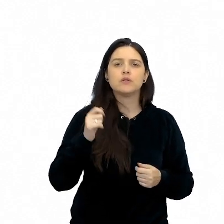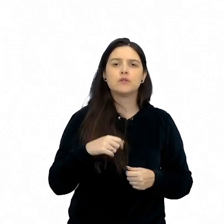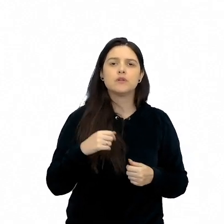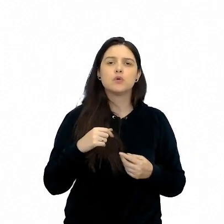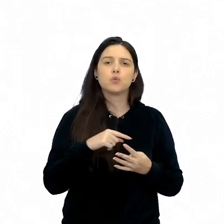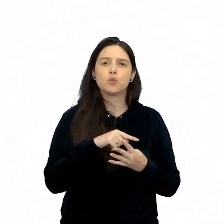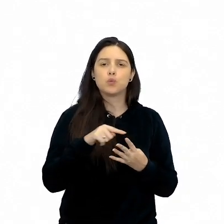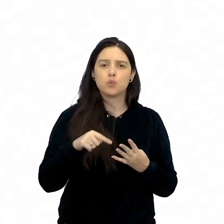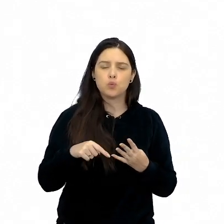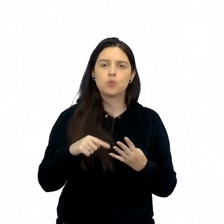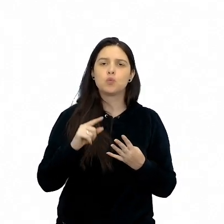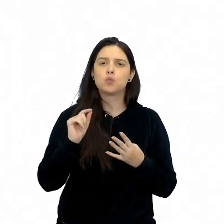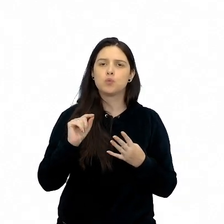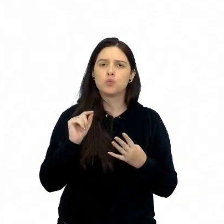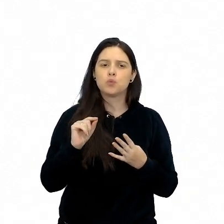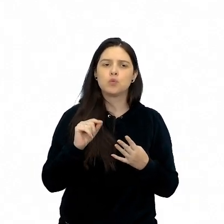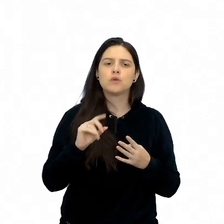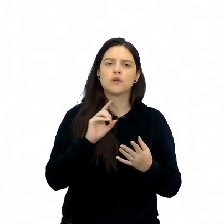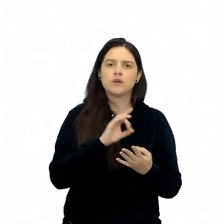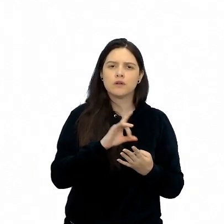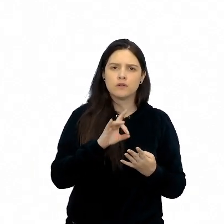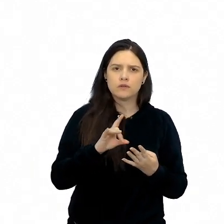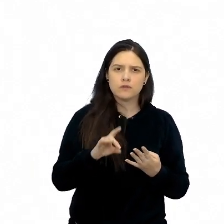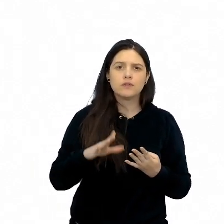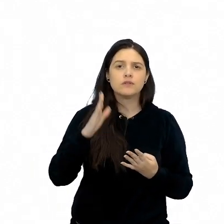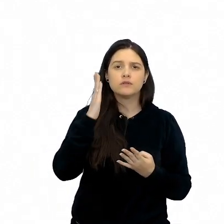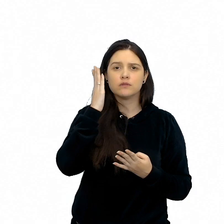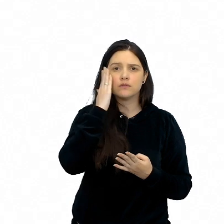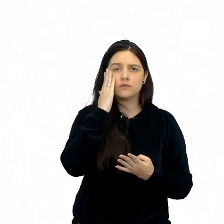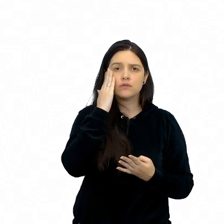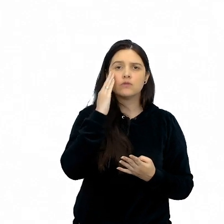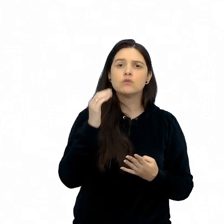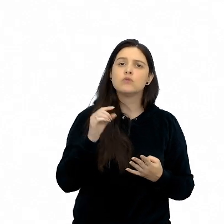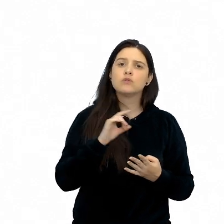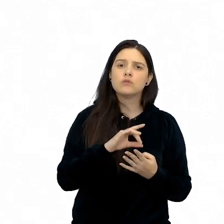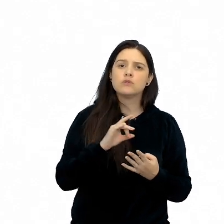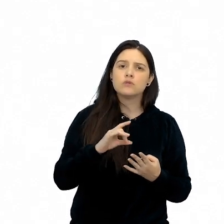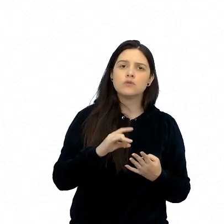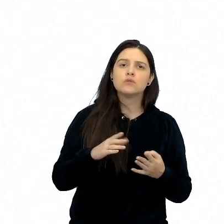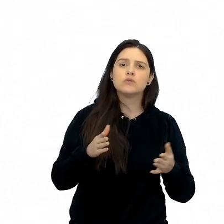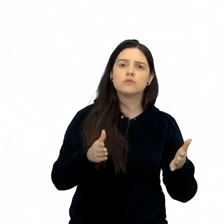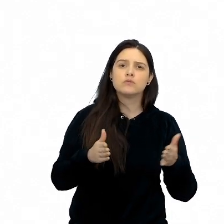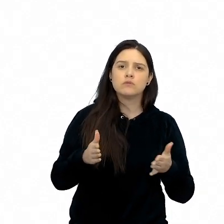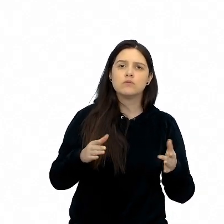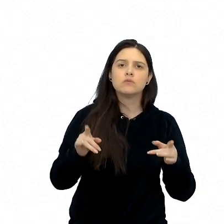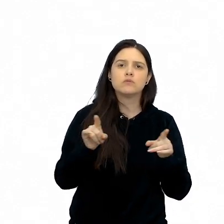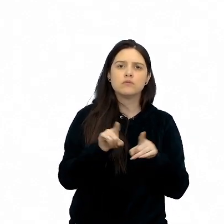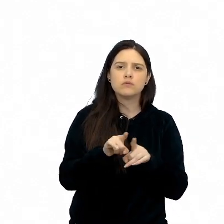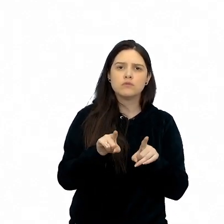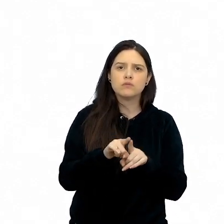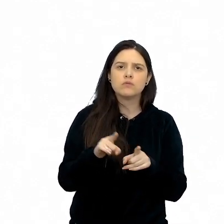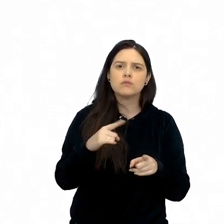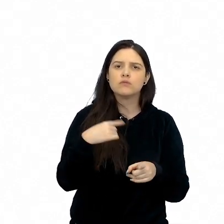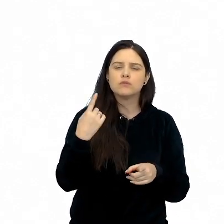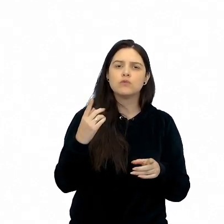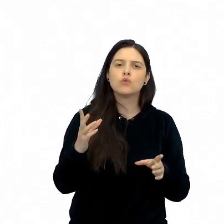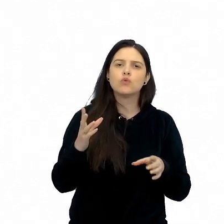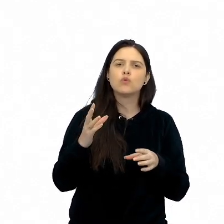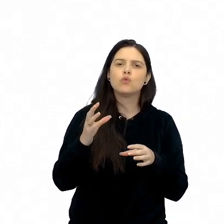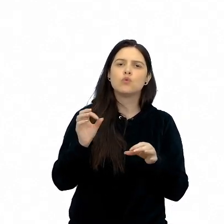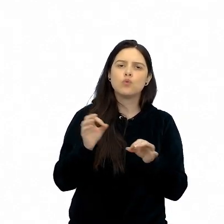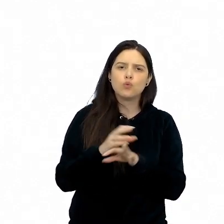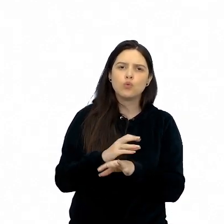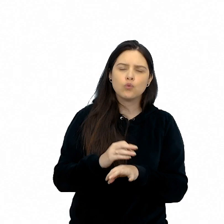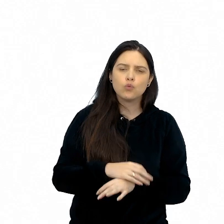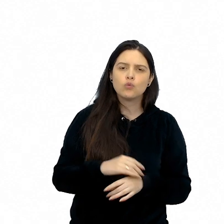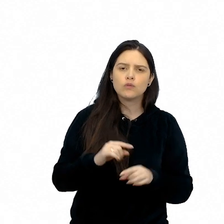possui 4 lados de mesmo tamanho, e sabendo que os lados de mesmo tamanho, ele também possui ângulos de mesmo tamanho,